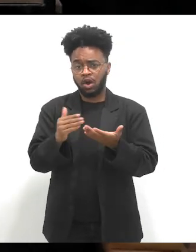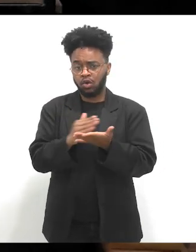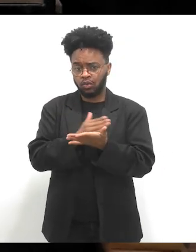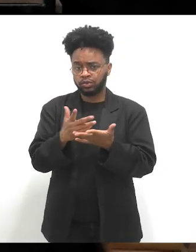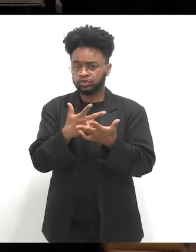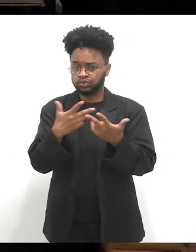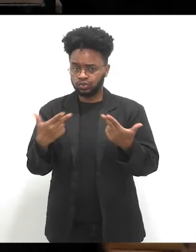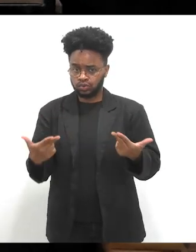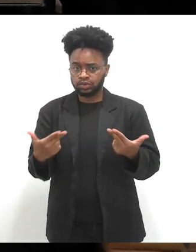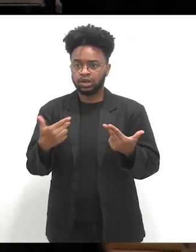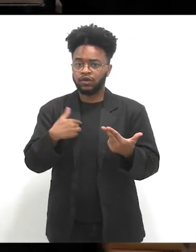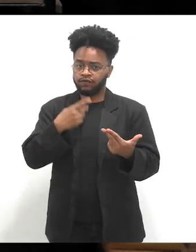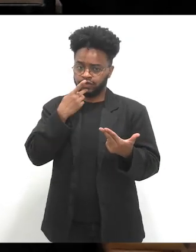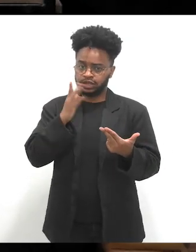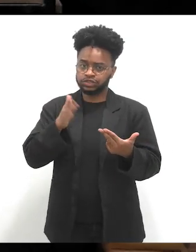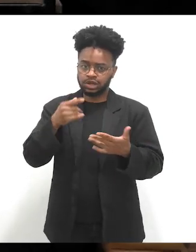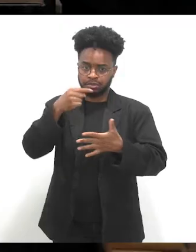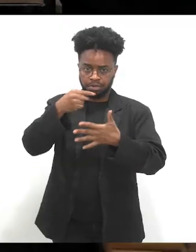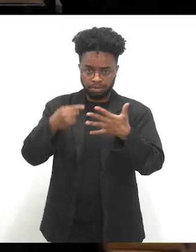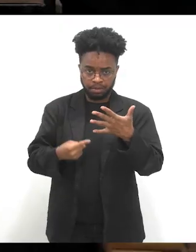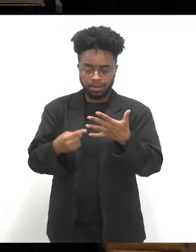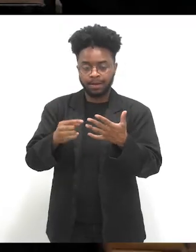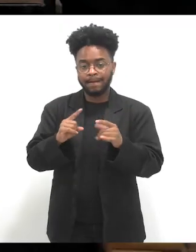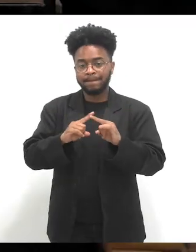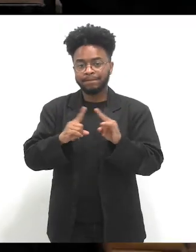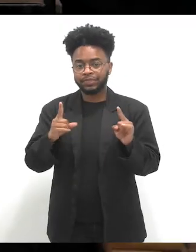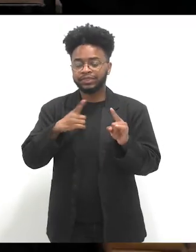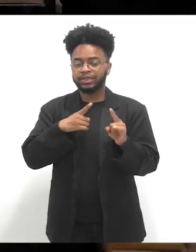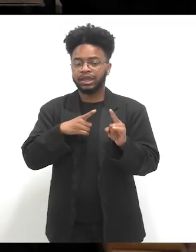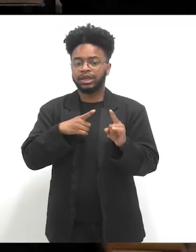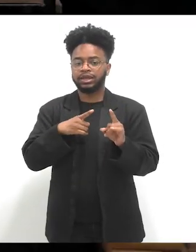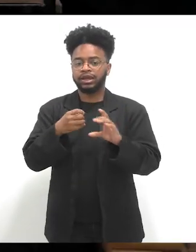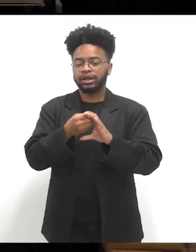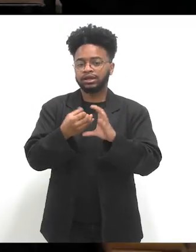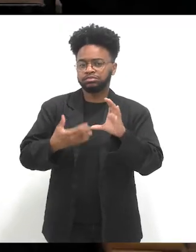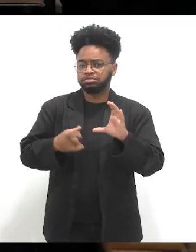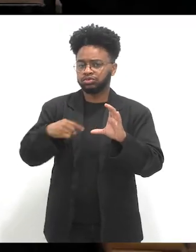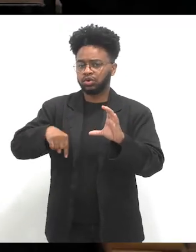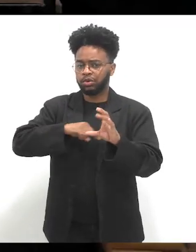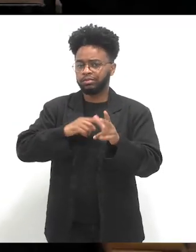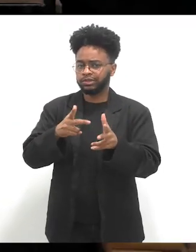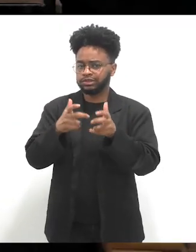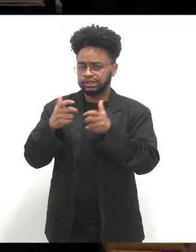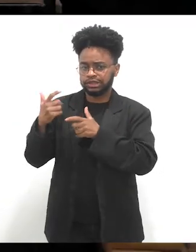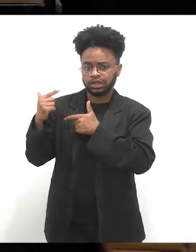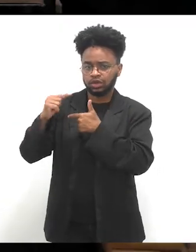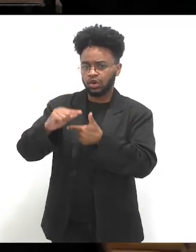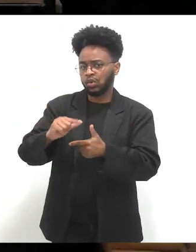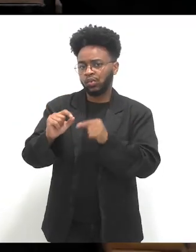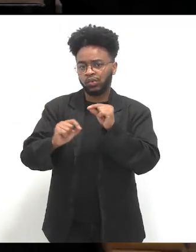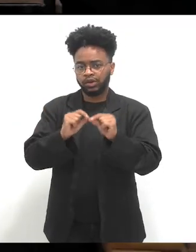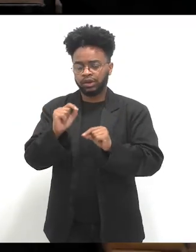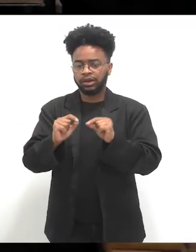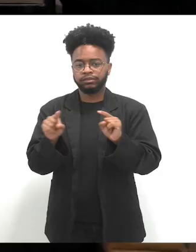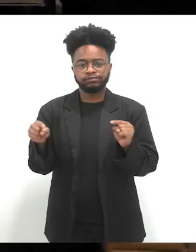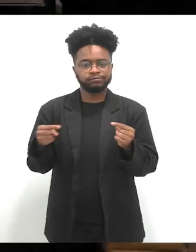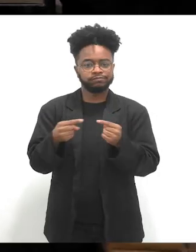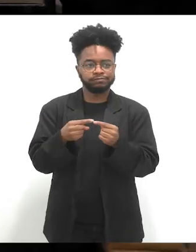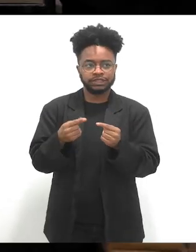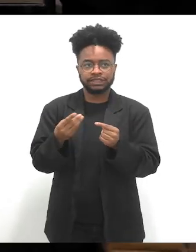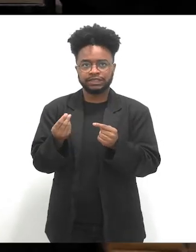algumas motivações, algumas delas que eu listei aqui, tanto definições clássicas, que a gente entende como clássicas, que seriam as